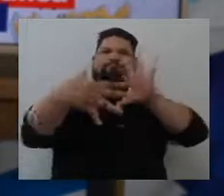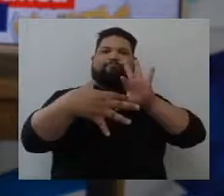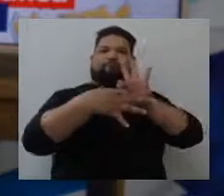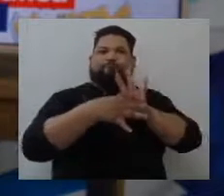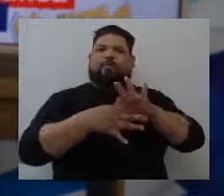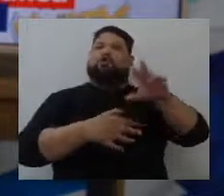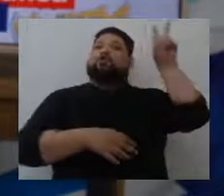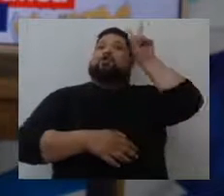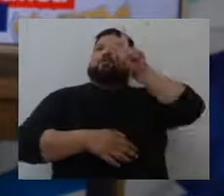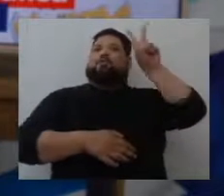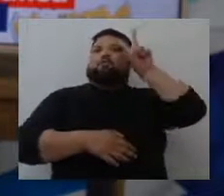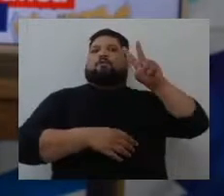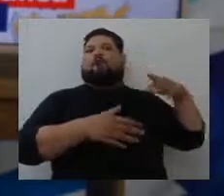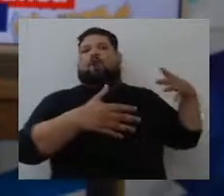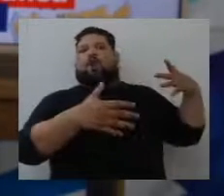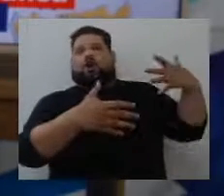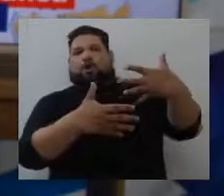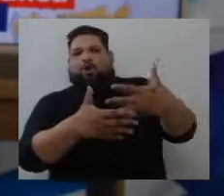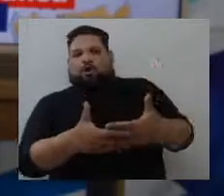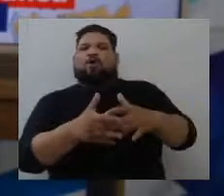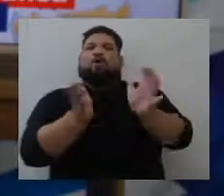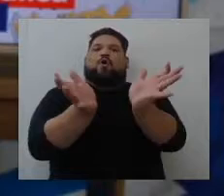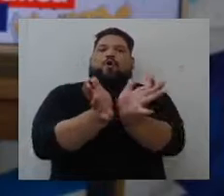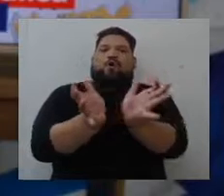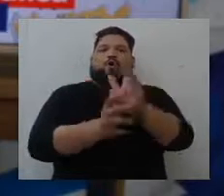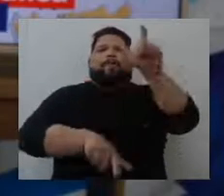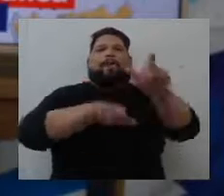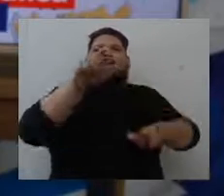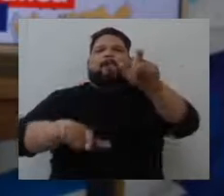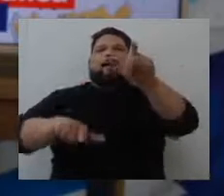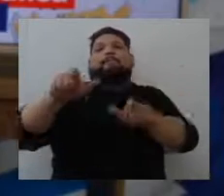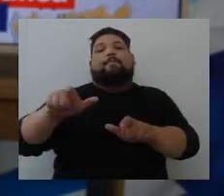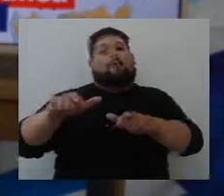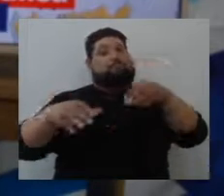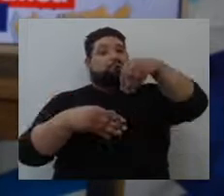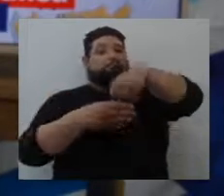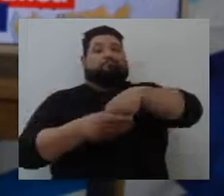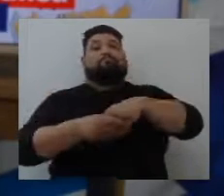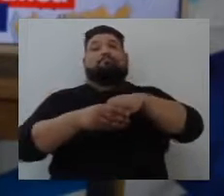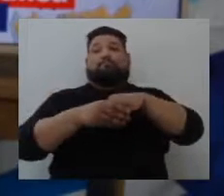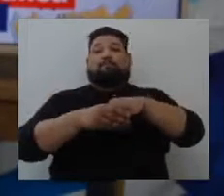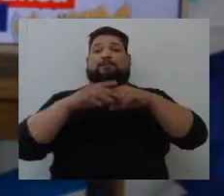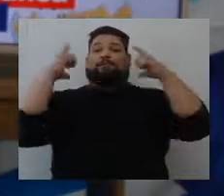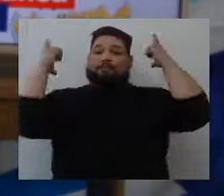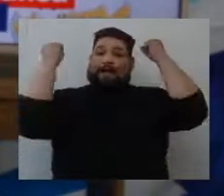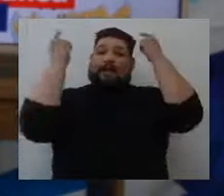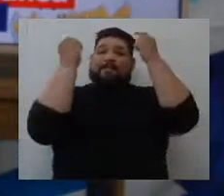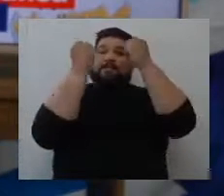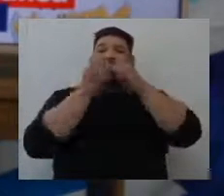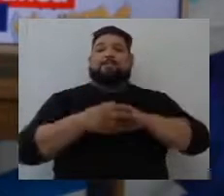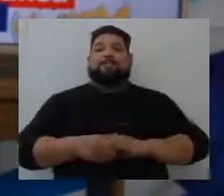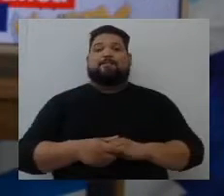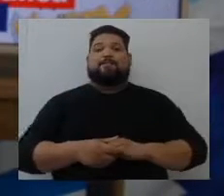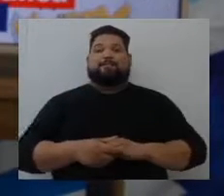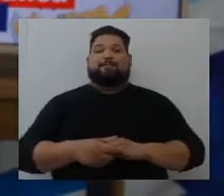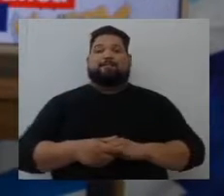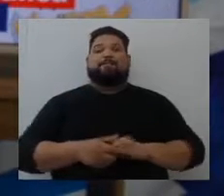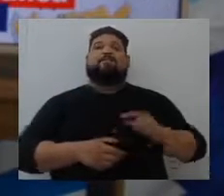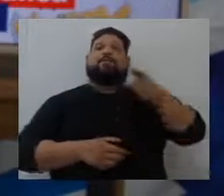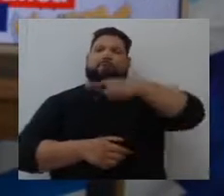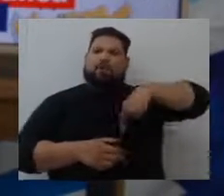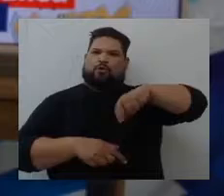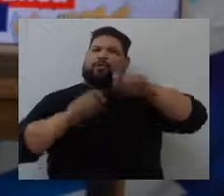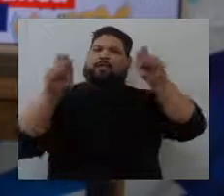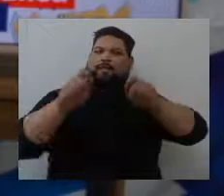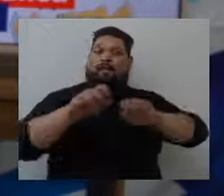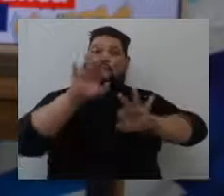história do próprio povo grego. Tá bem? Então, didaticamente, a gente pode dividir